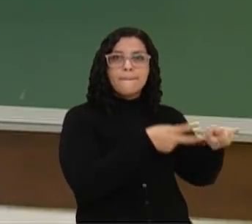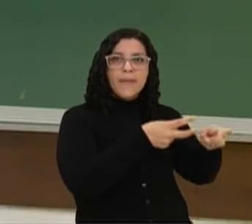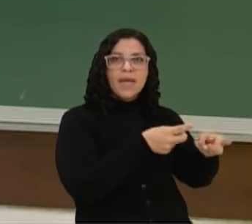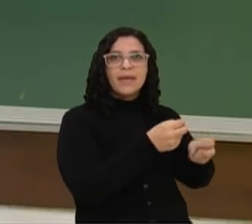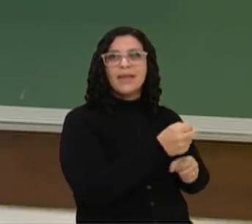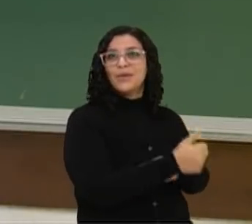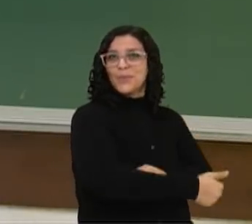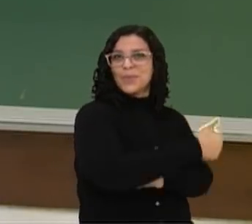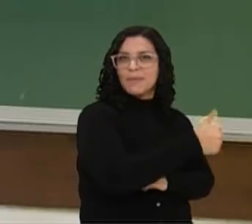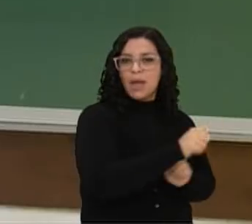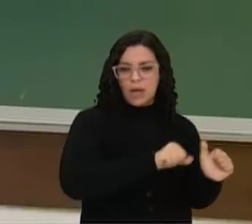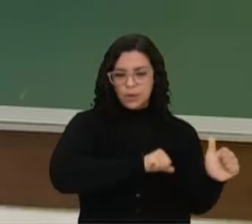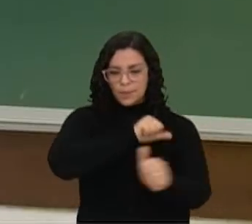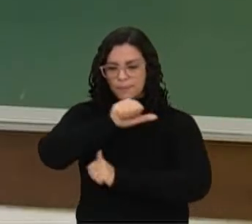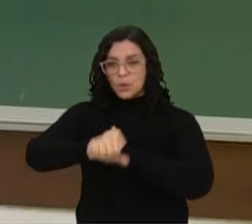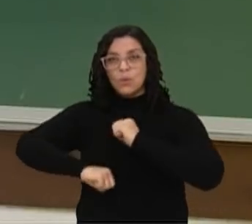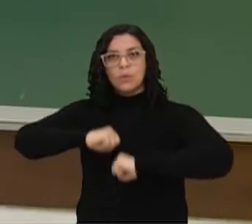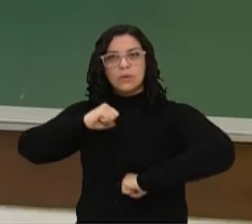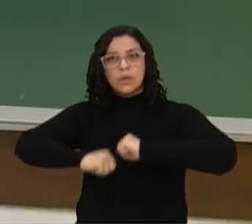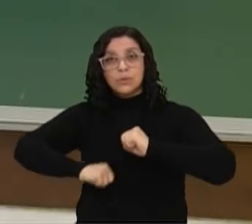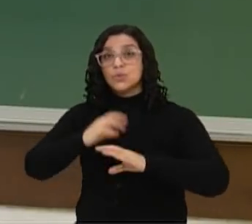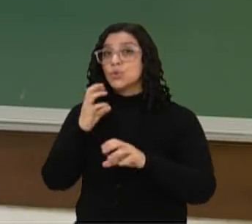e a indústria de alimentos representa